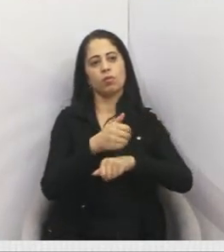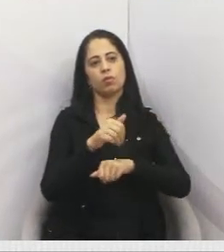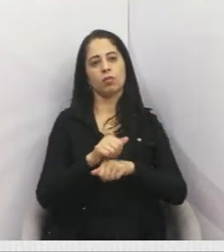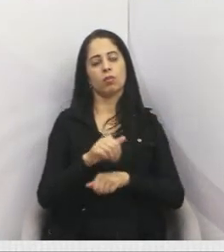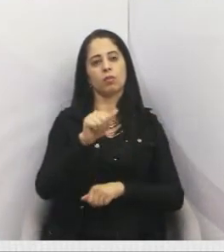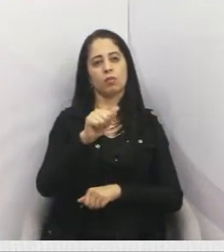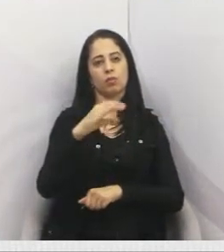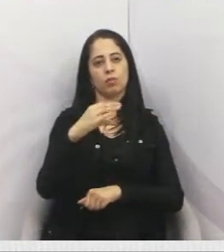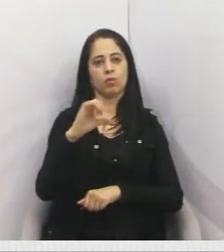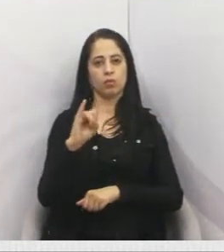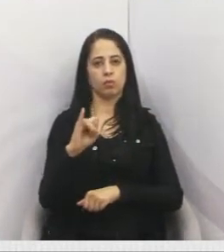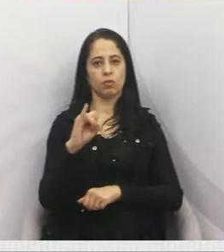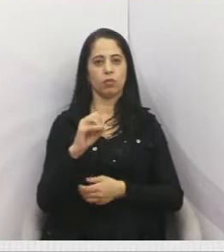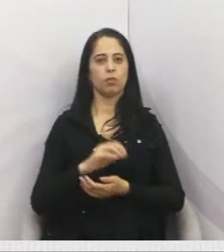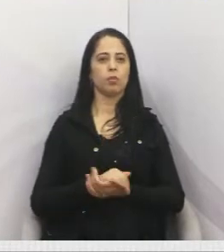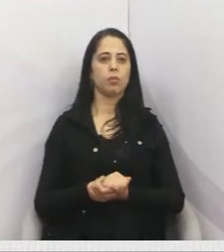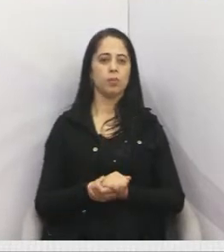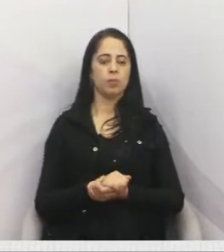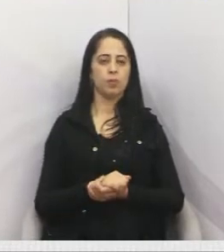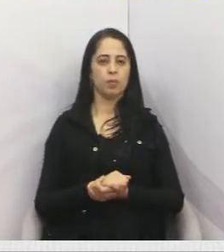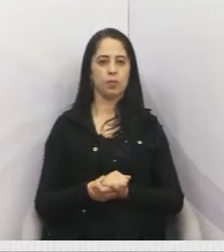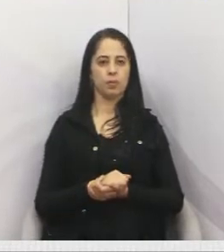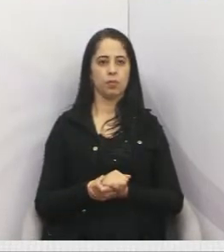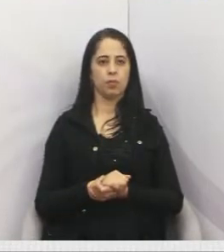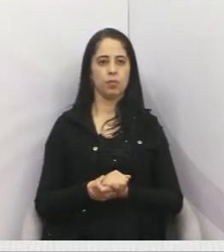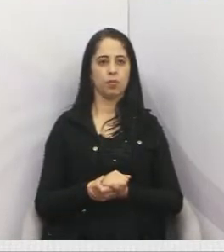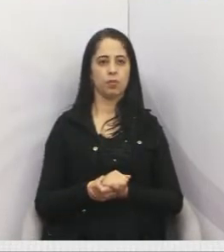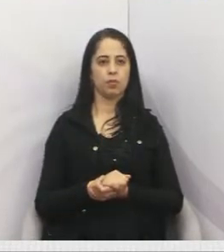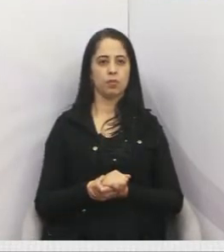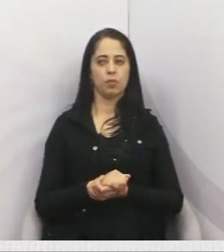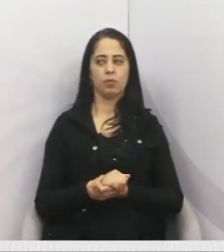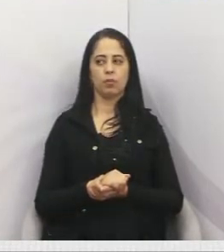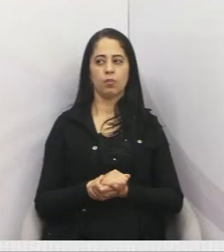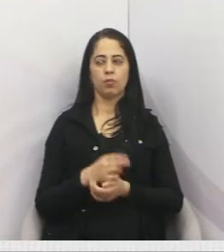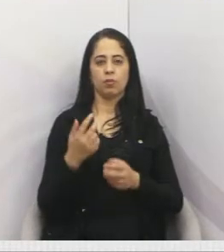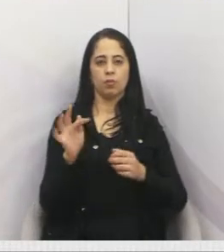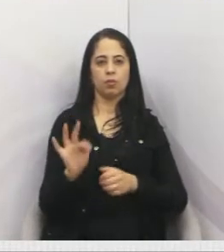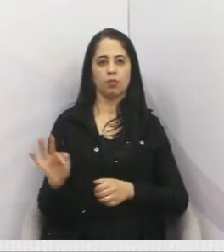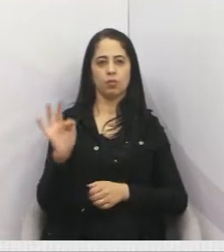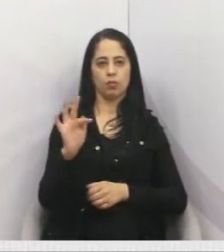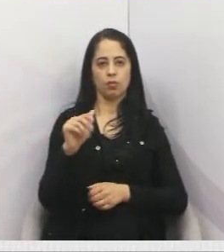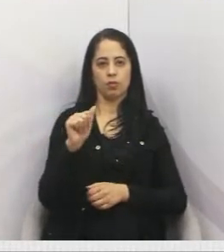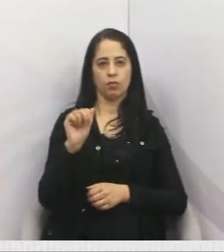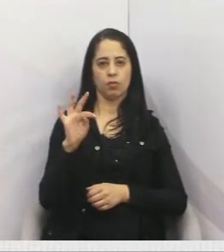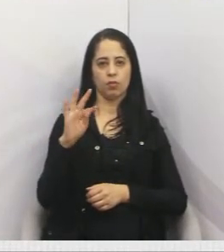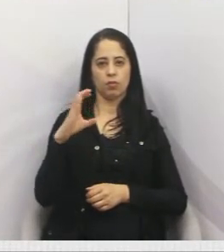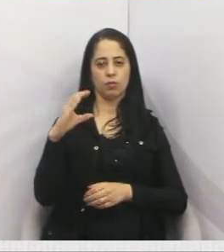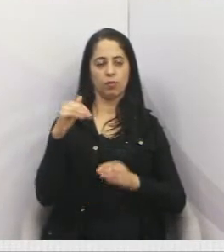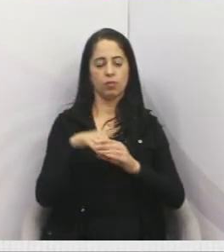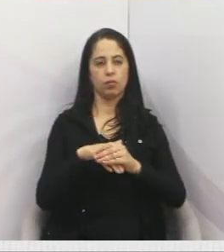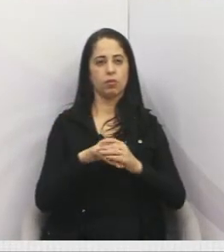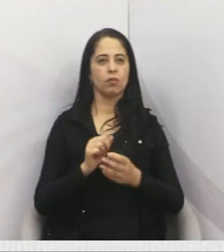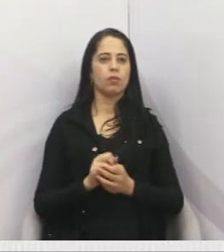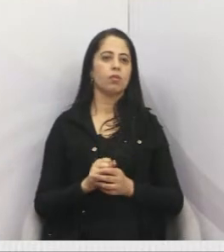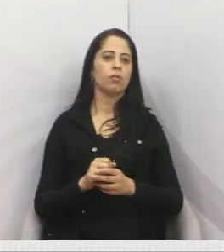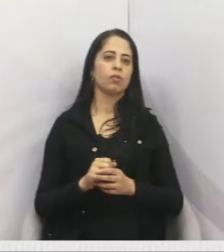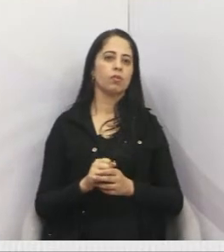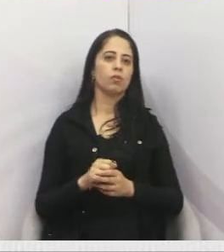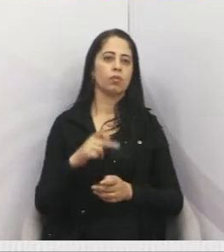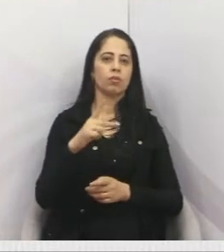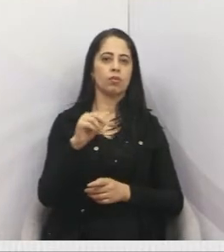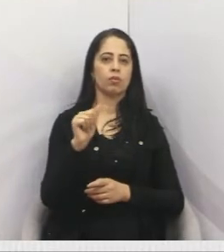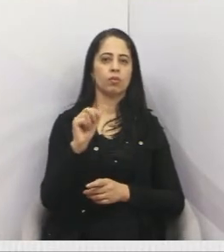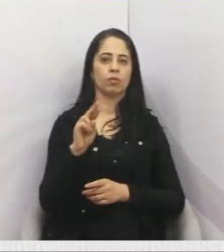Associação Comercial e Industrial de Jacareí, ACI Jacareí. Entidades acadêmicas, FATEC. Organização da Sociedade Civil,